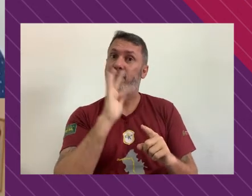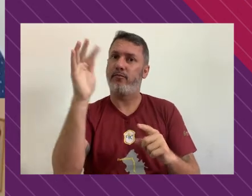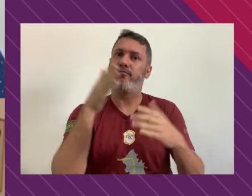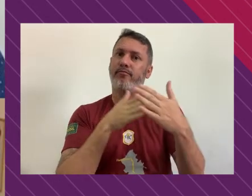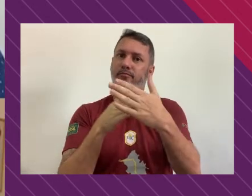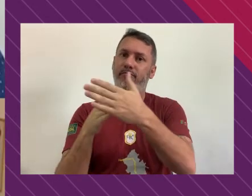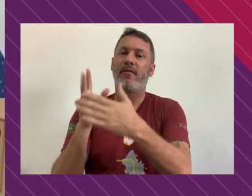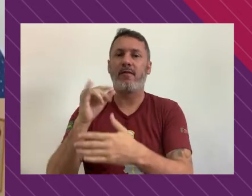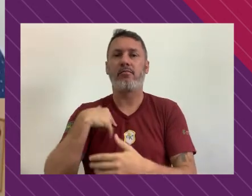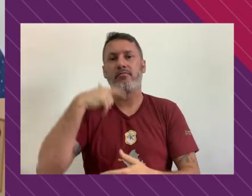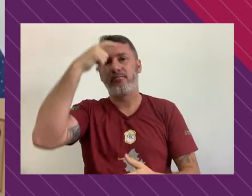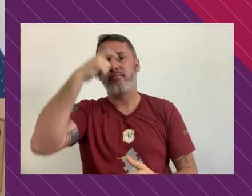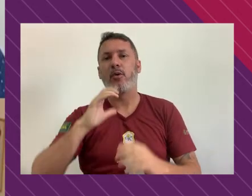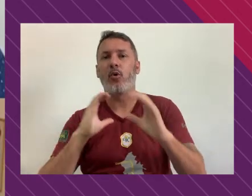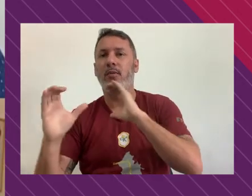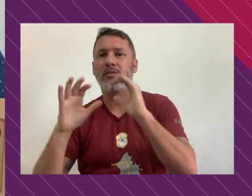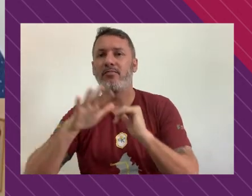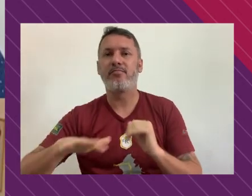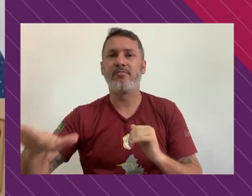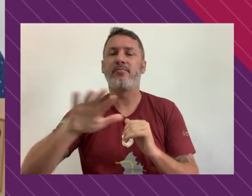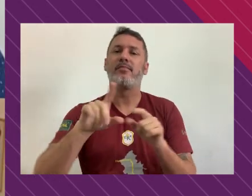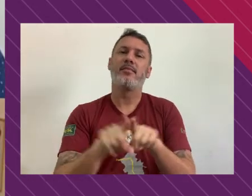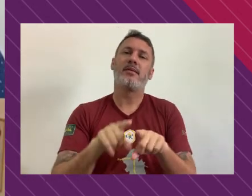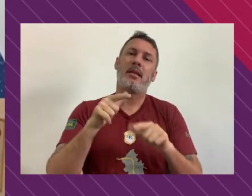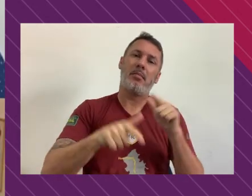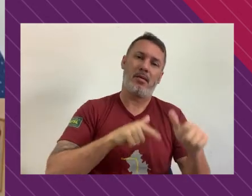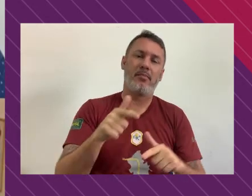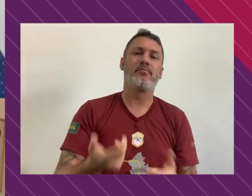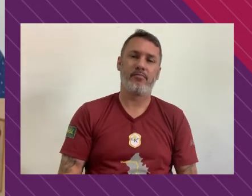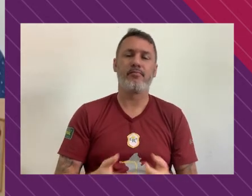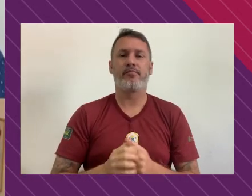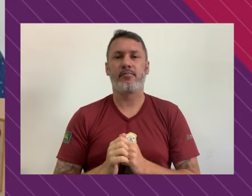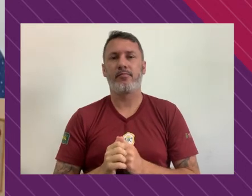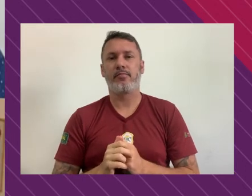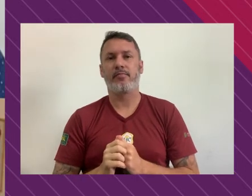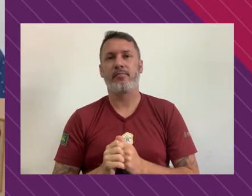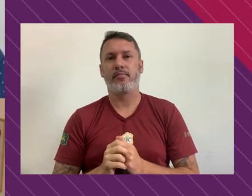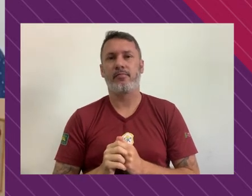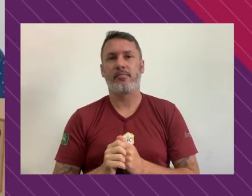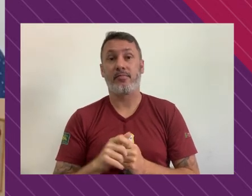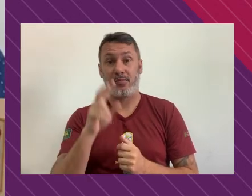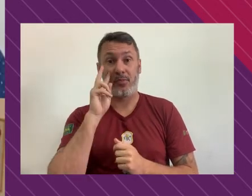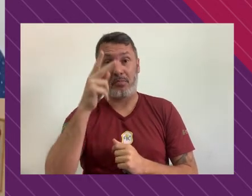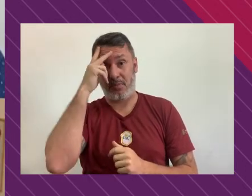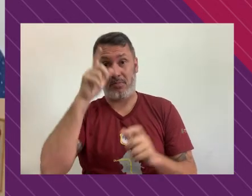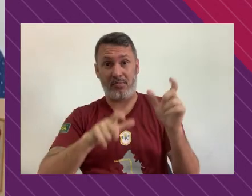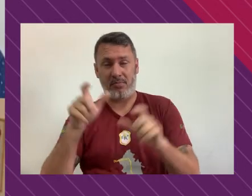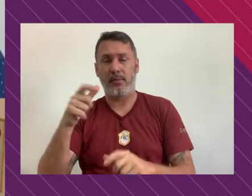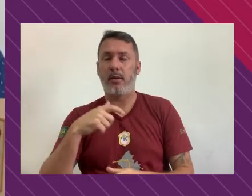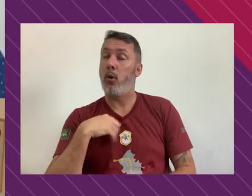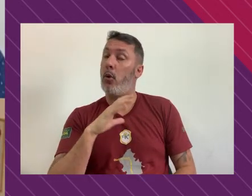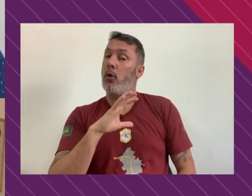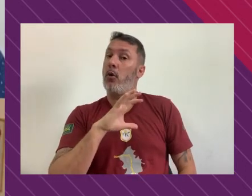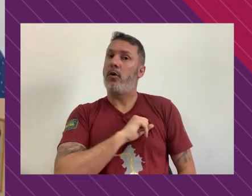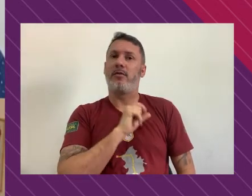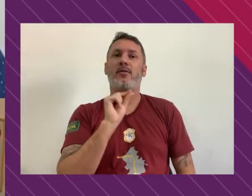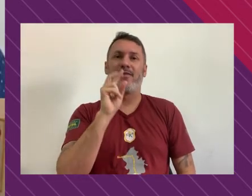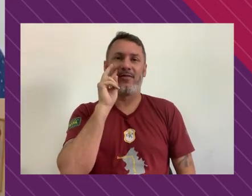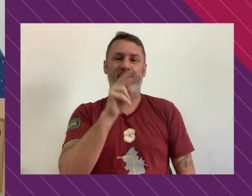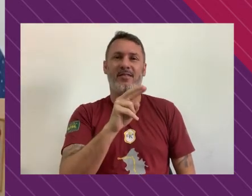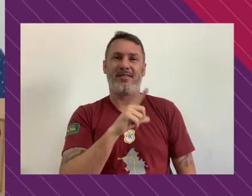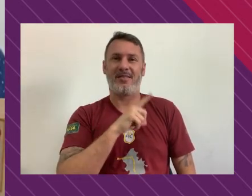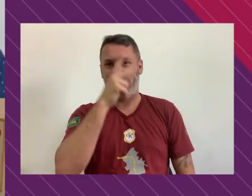uma arquiteta, recentemente. E ela é uma arquiteta que odeia trabalhar com arquitetura, nunca quis exercer, mas